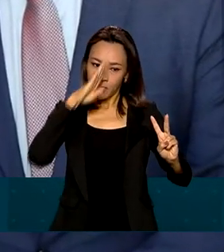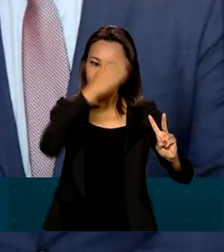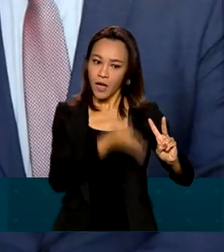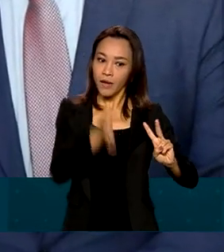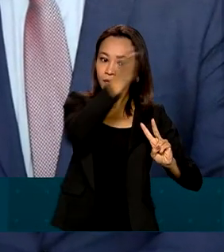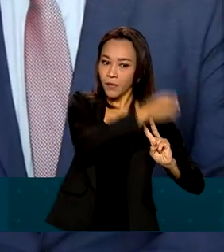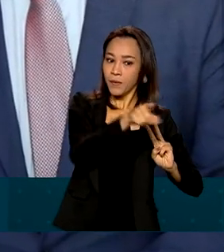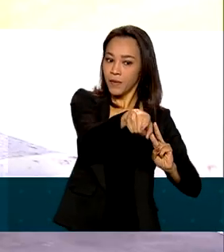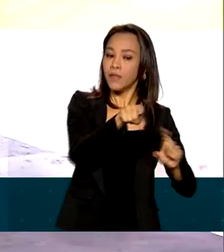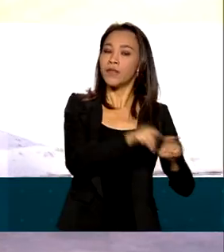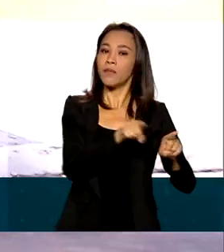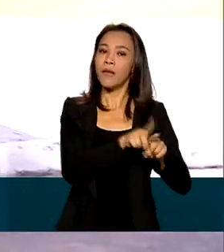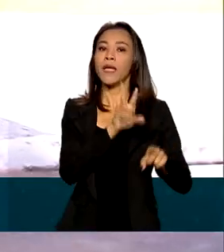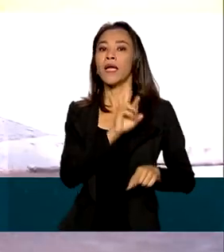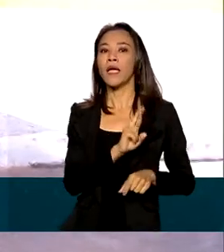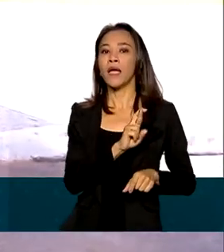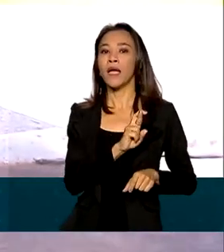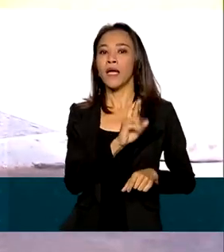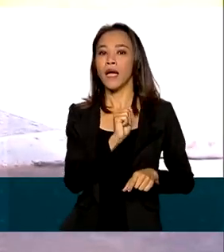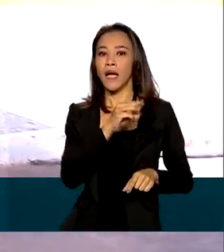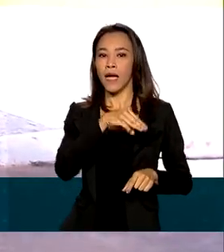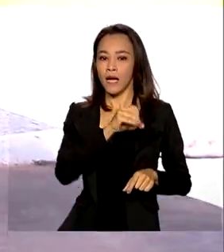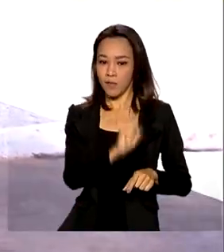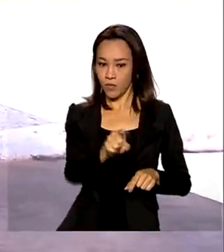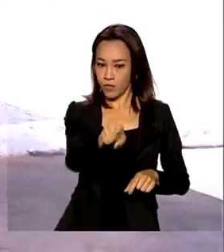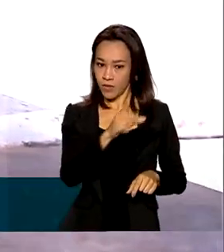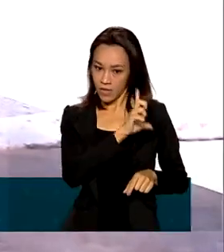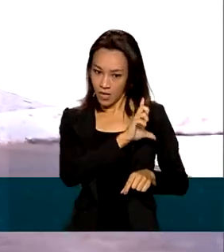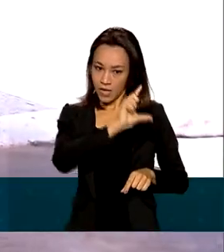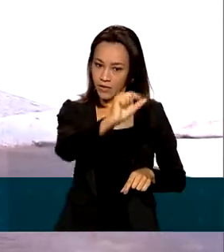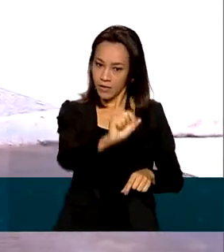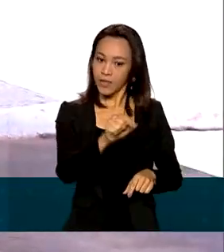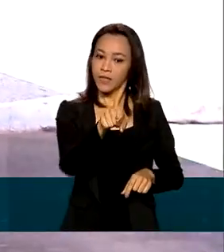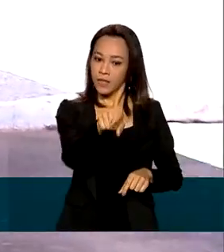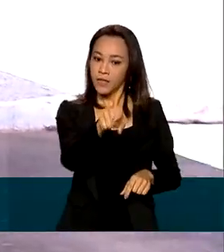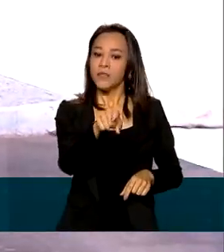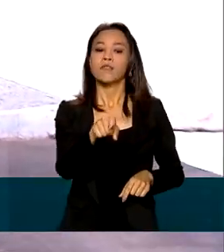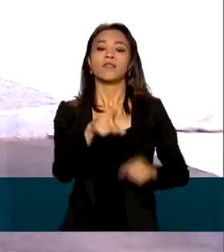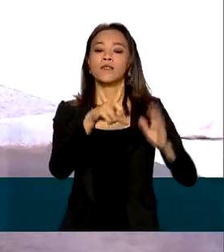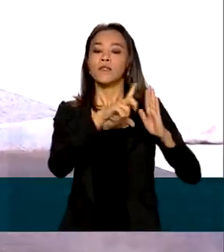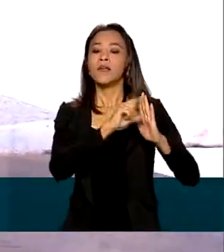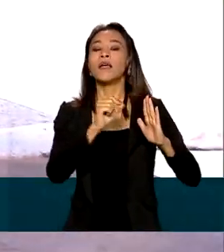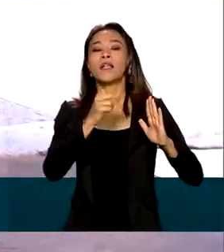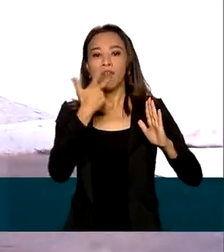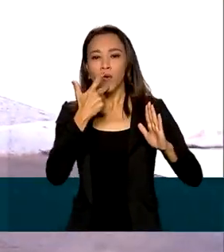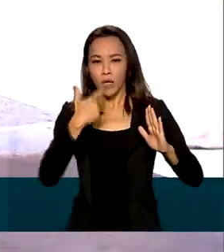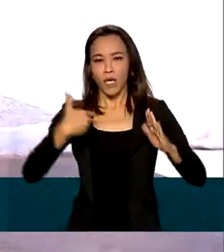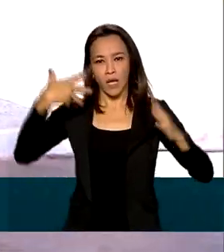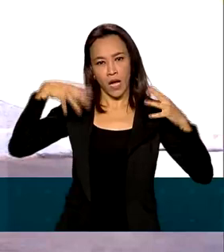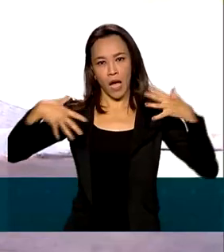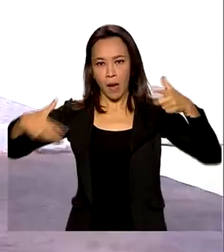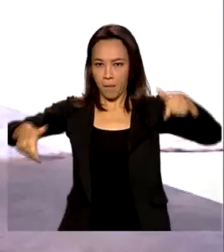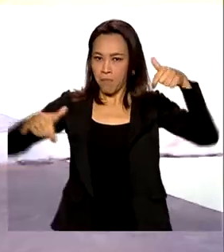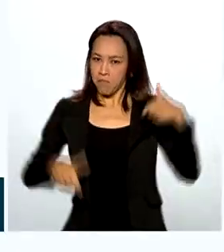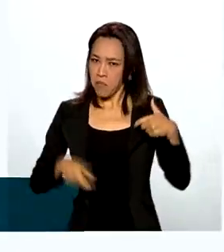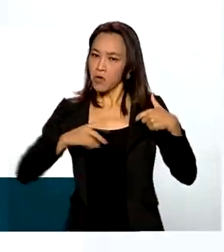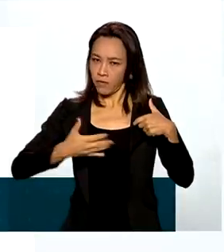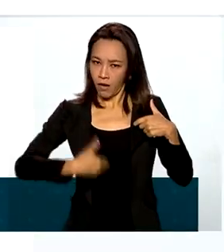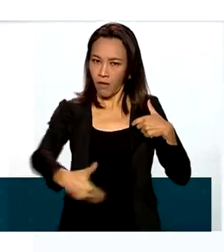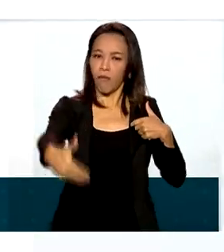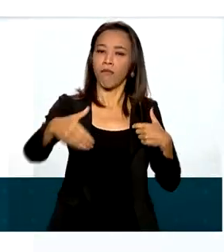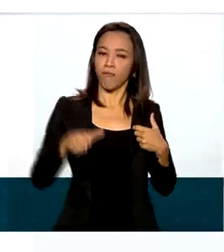Luiz Eduardo Ramos ao deixar o Palácio do Planalto Ciro Nogueira disse que a posse deve ocorrer em breve